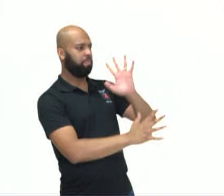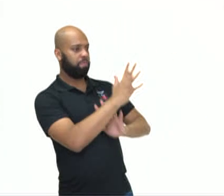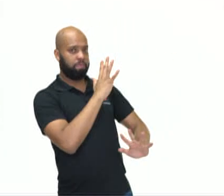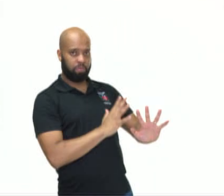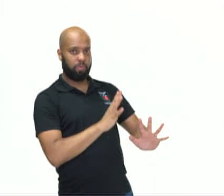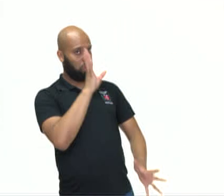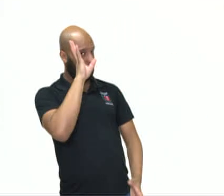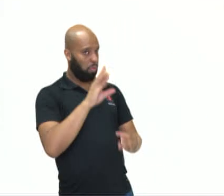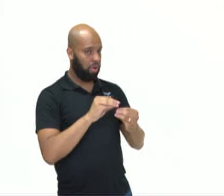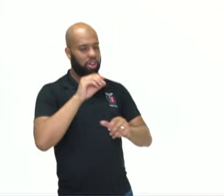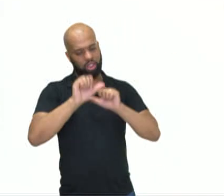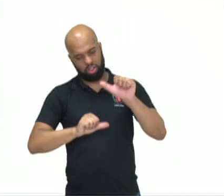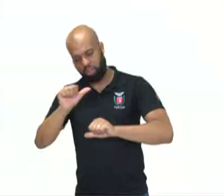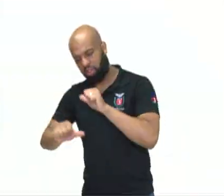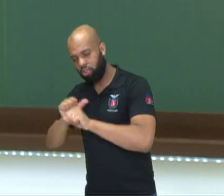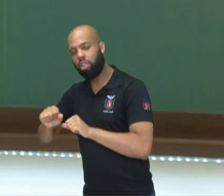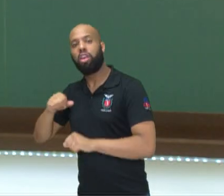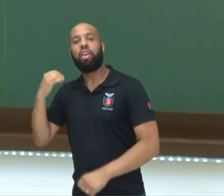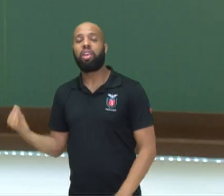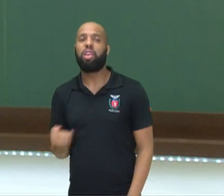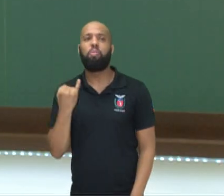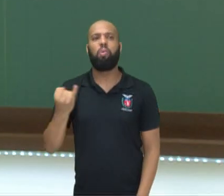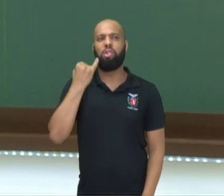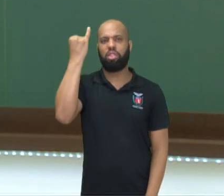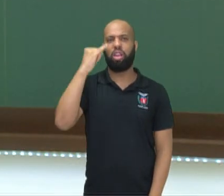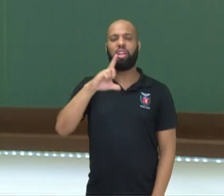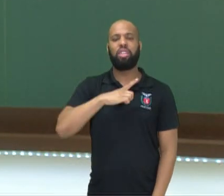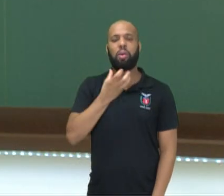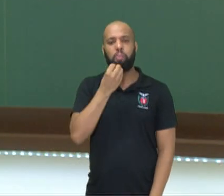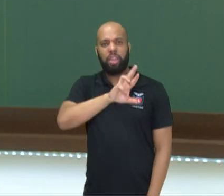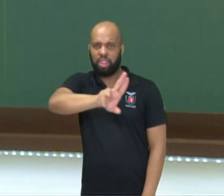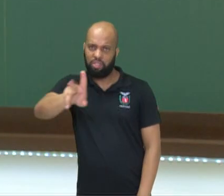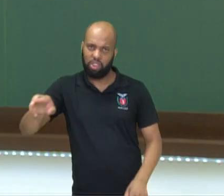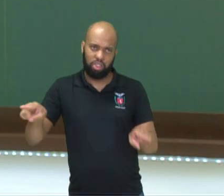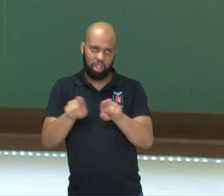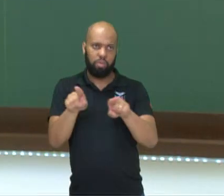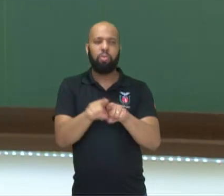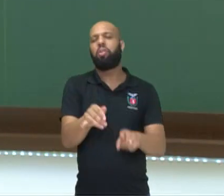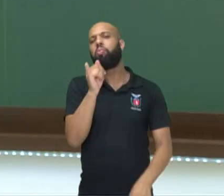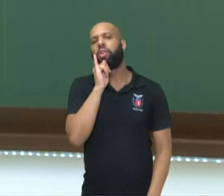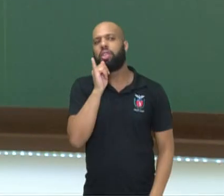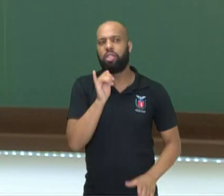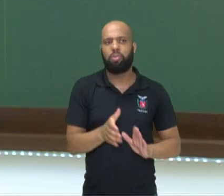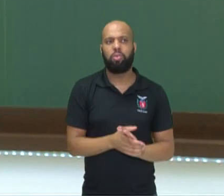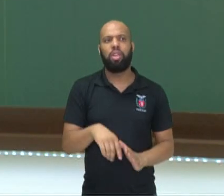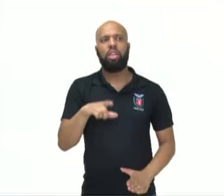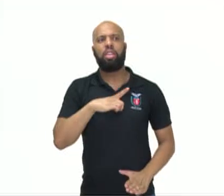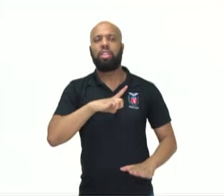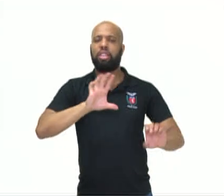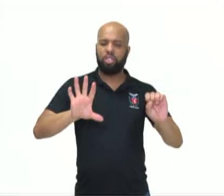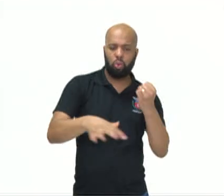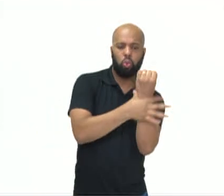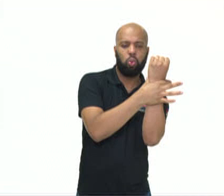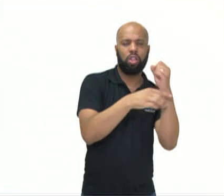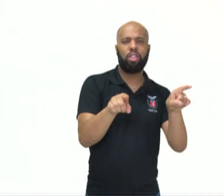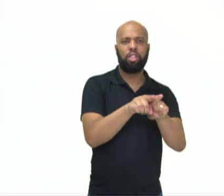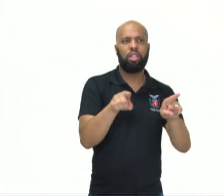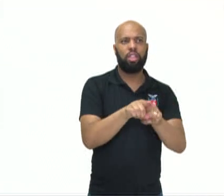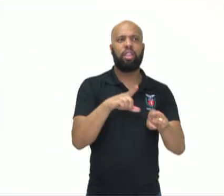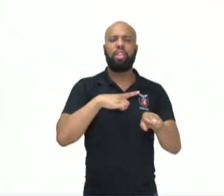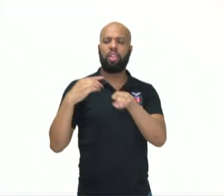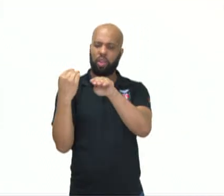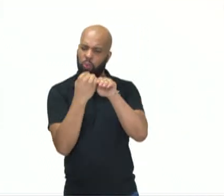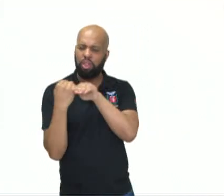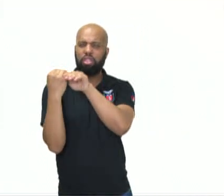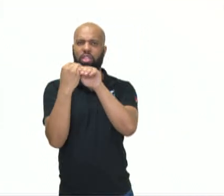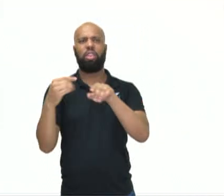nos transforma. Ela é importante e ela nos traz benefícios. Por exemplo, a segurança, a